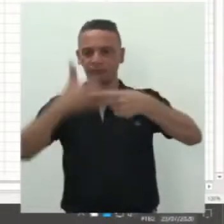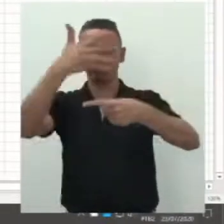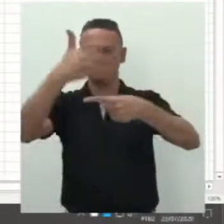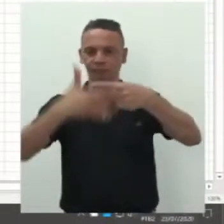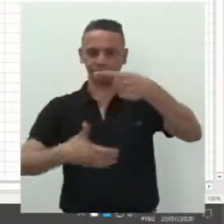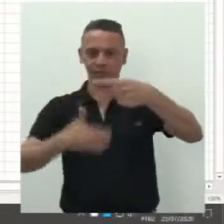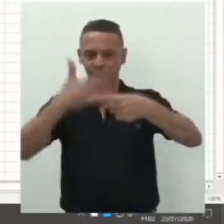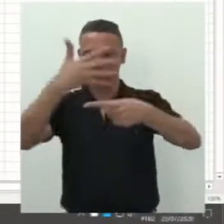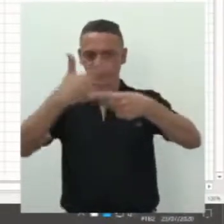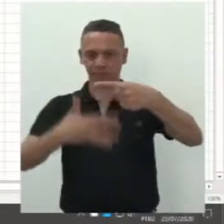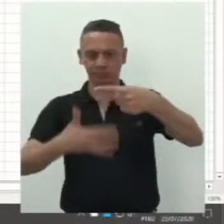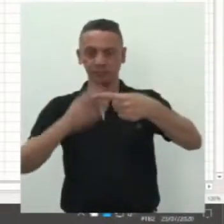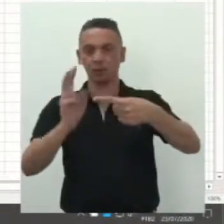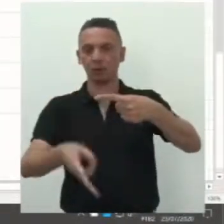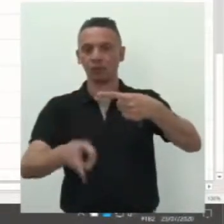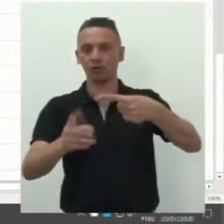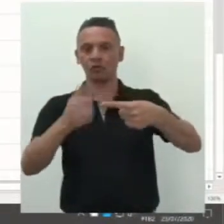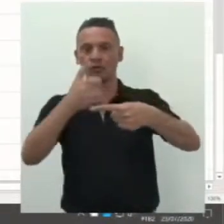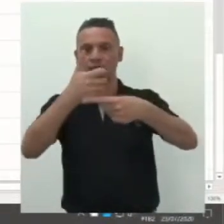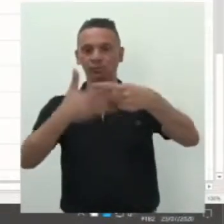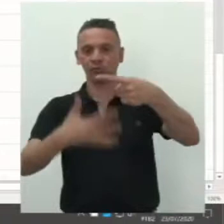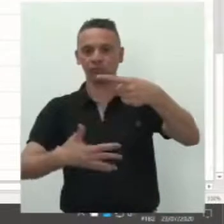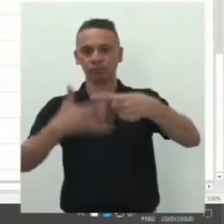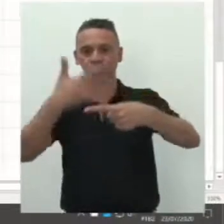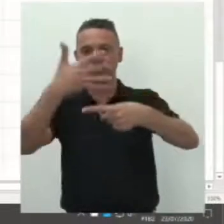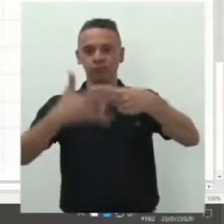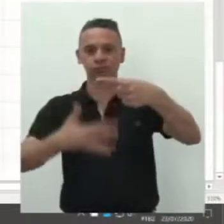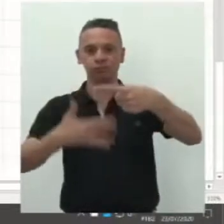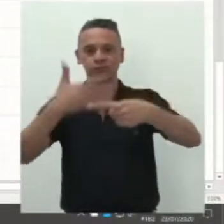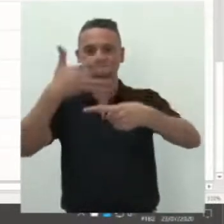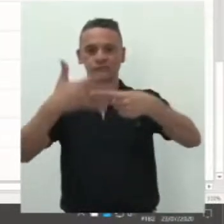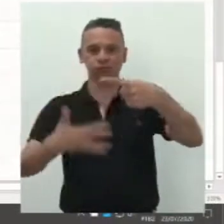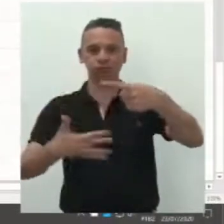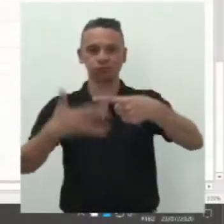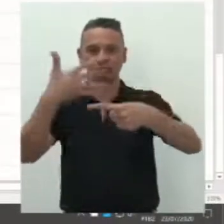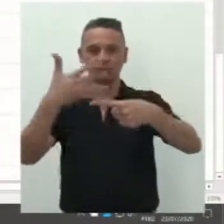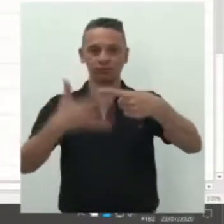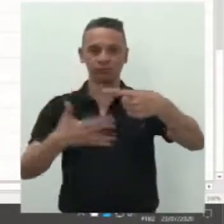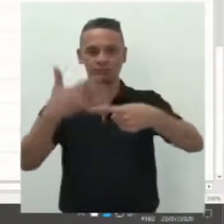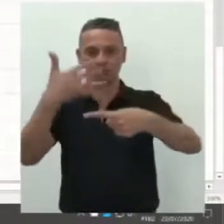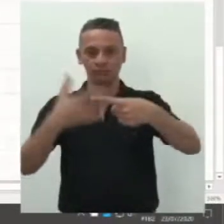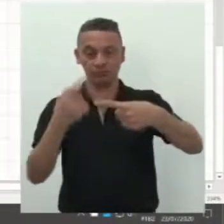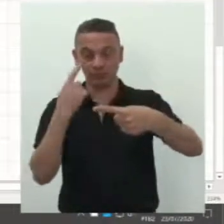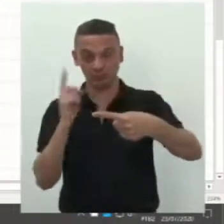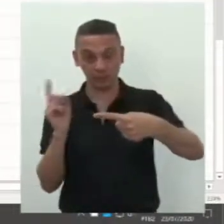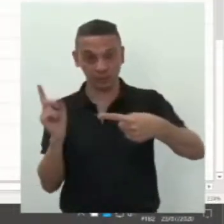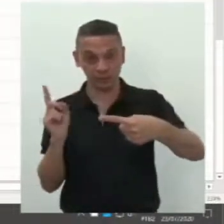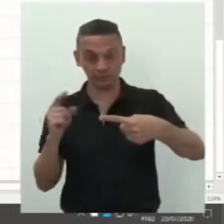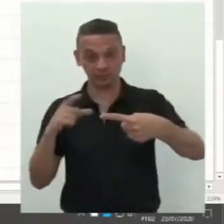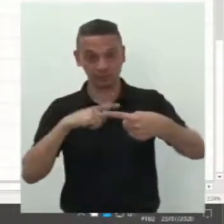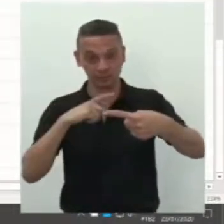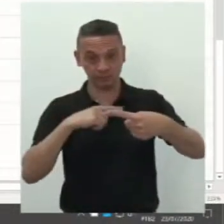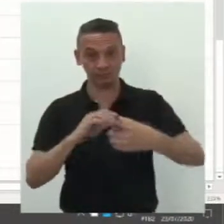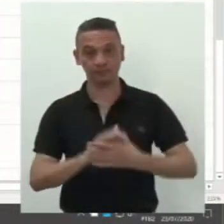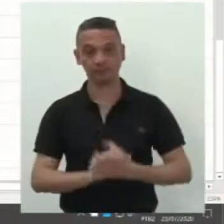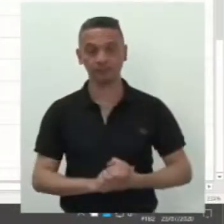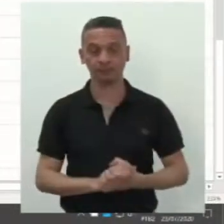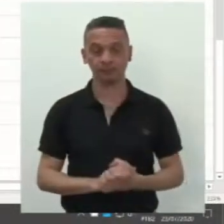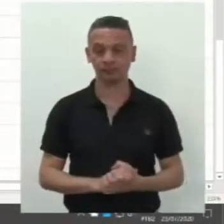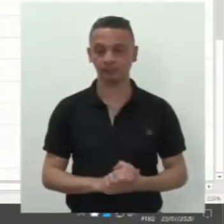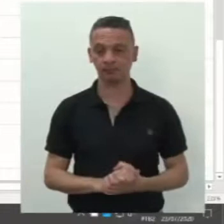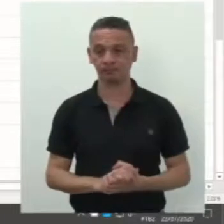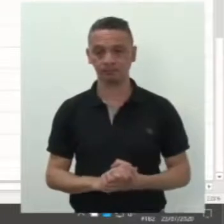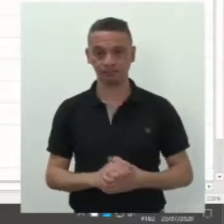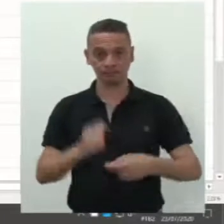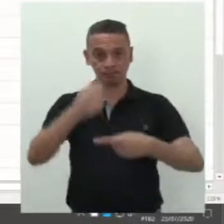dar um zoom para vocês verem melhor aqui. Ó. Tem gente aqui pedindo para você aumentar. Legal, vou aumentar, vou colocar, vou dobrar aqui, ó. Então,